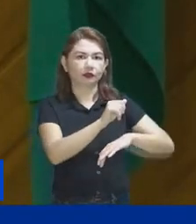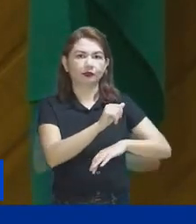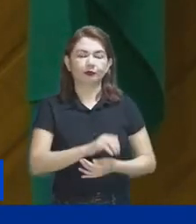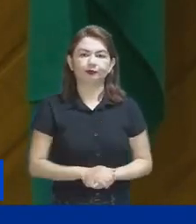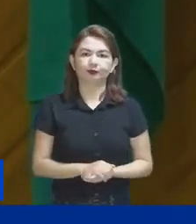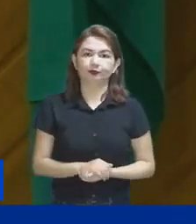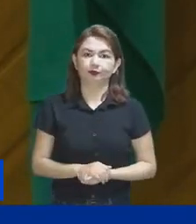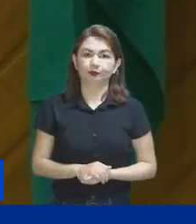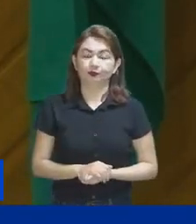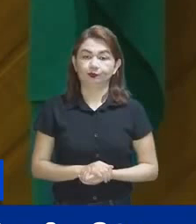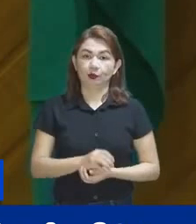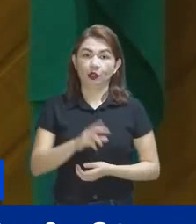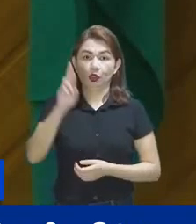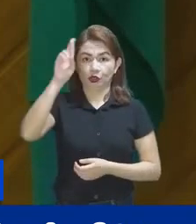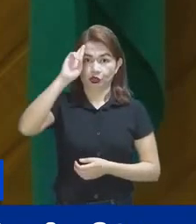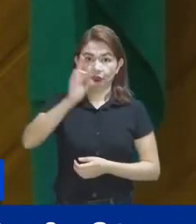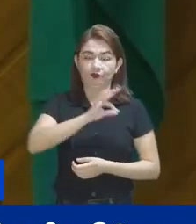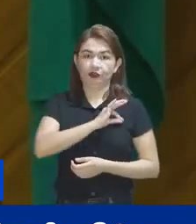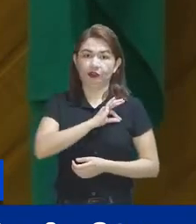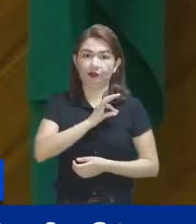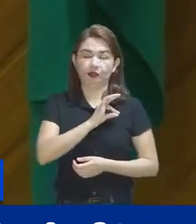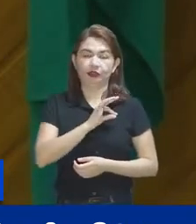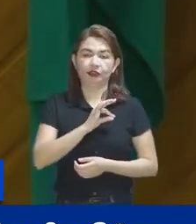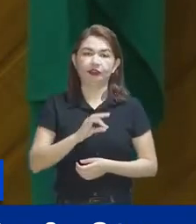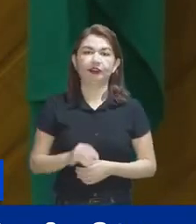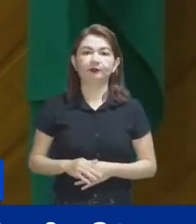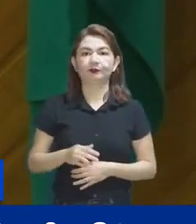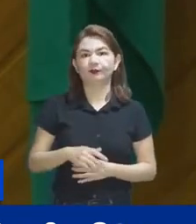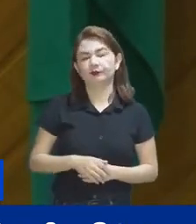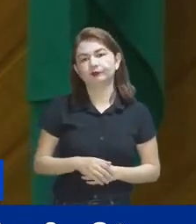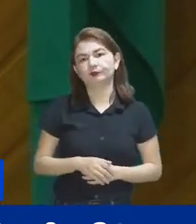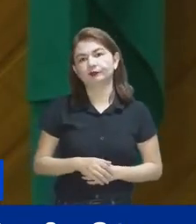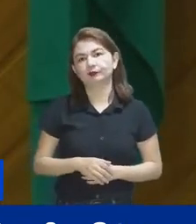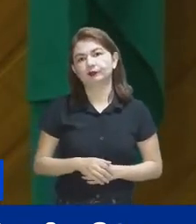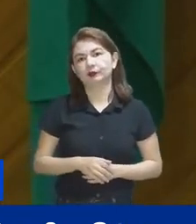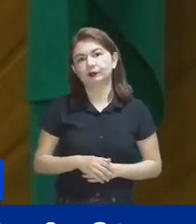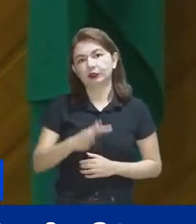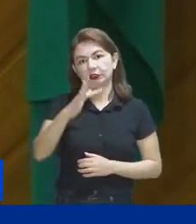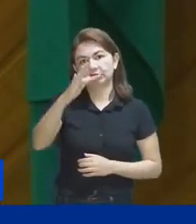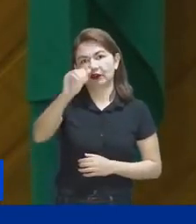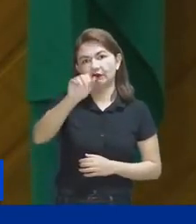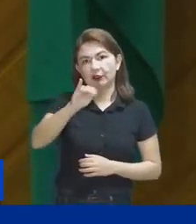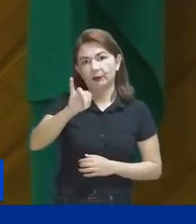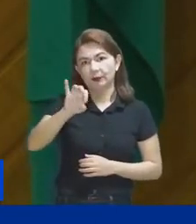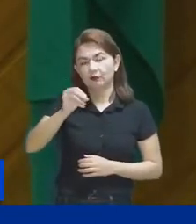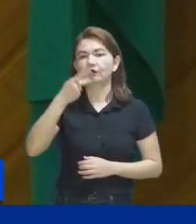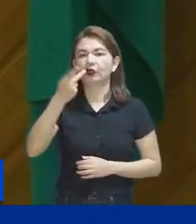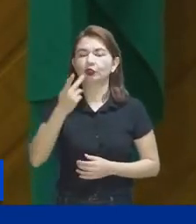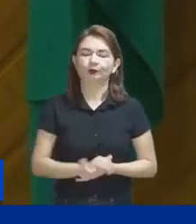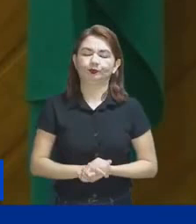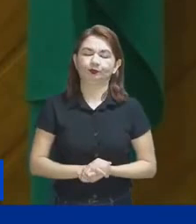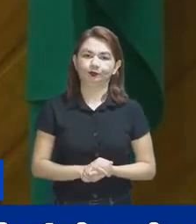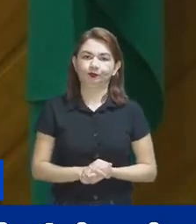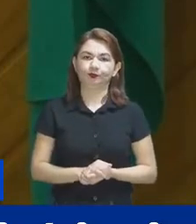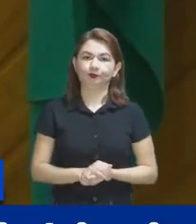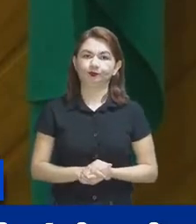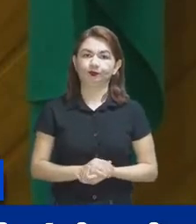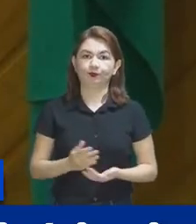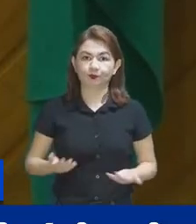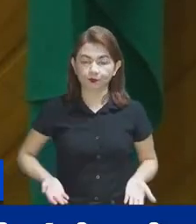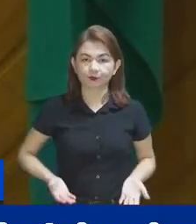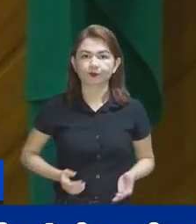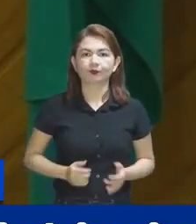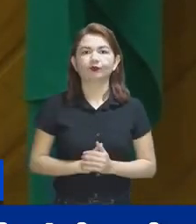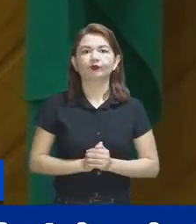O delegado Fábio, na Polícia Federal, declarou que visualizou a seguinte dinâmica dos fatos. Disse o seguinte, que o